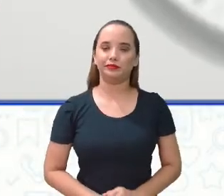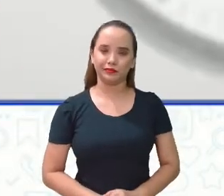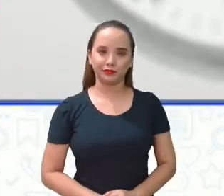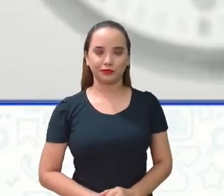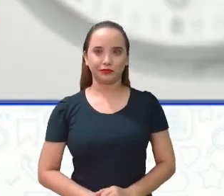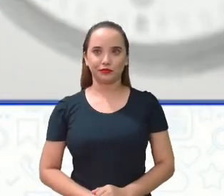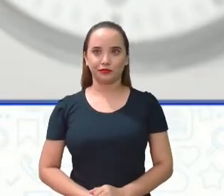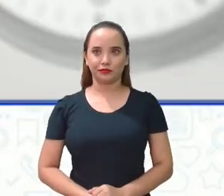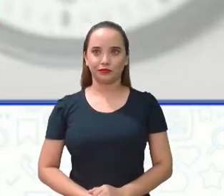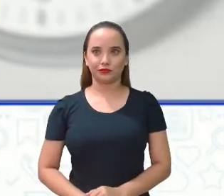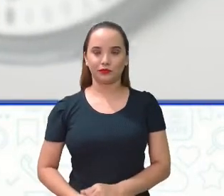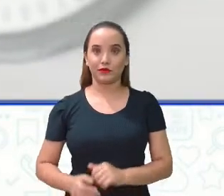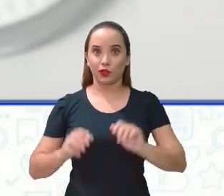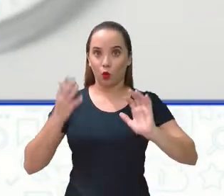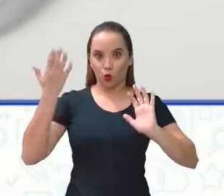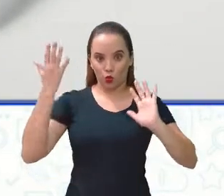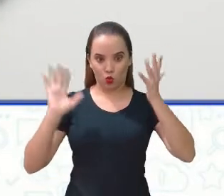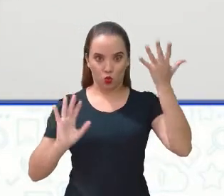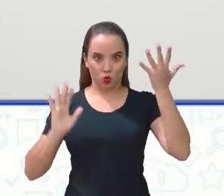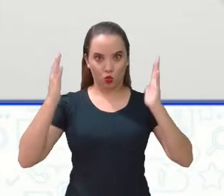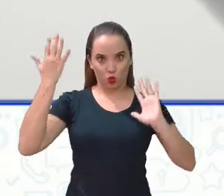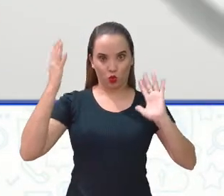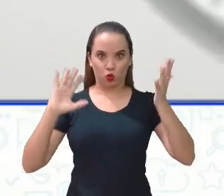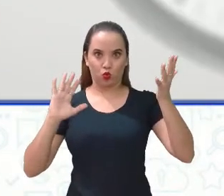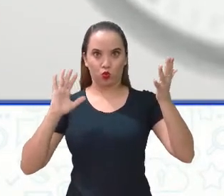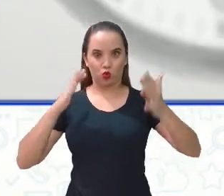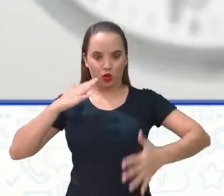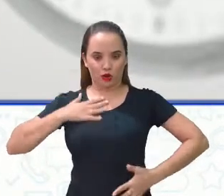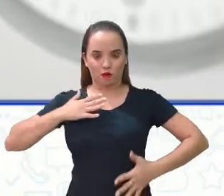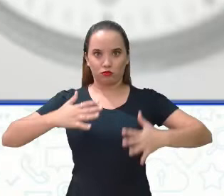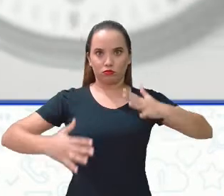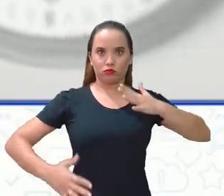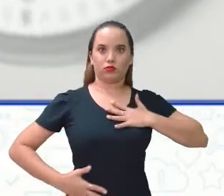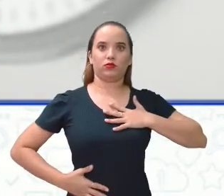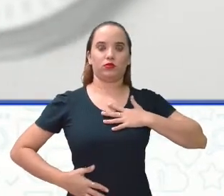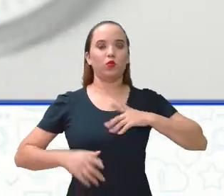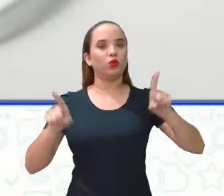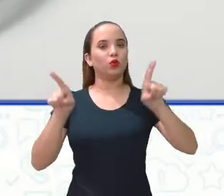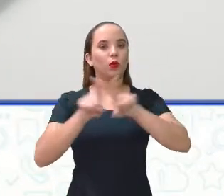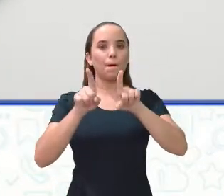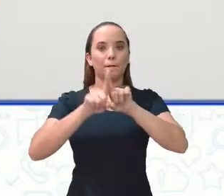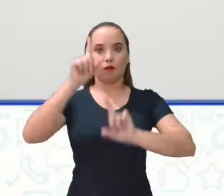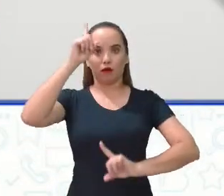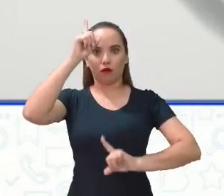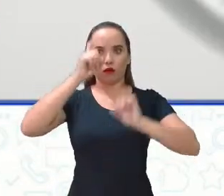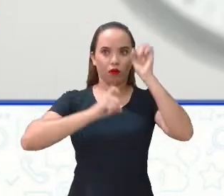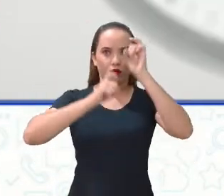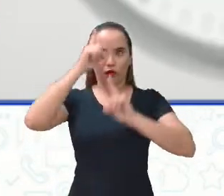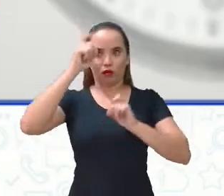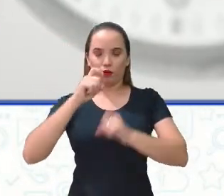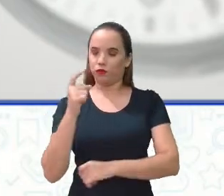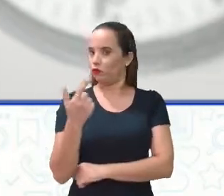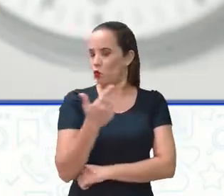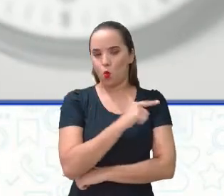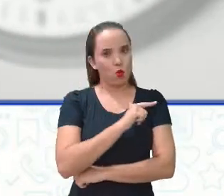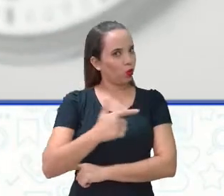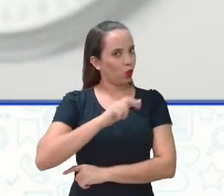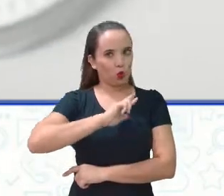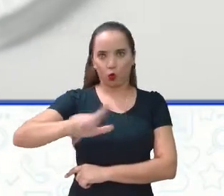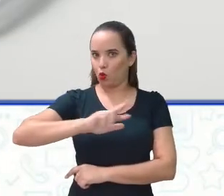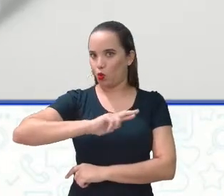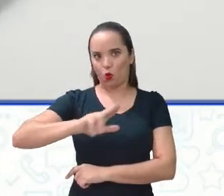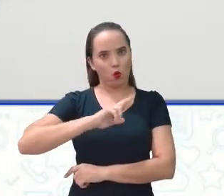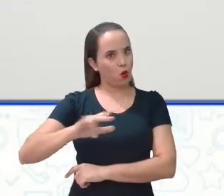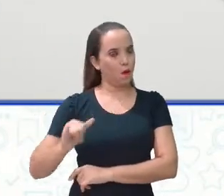bem. Os gestos, postura corporal, expressões faciais não são importantes para